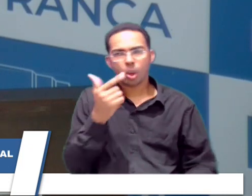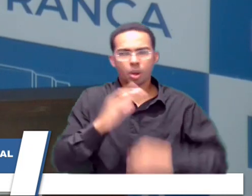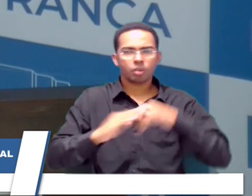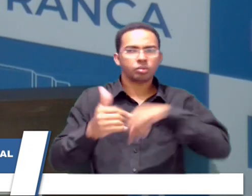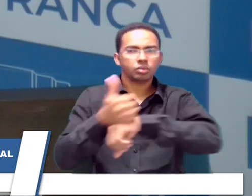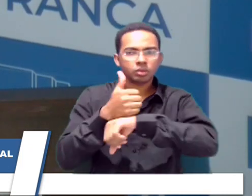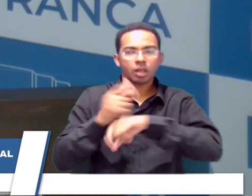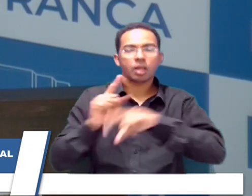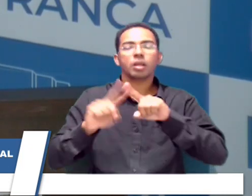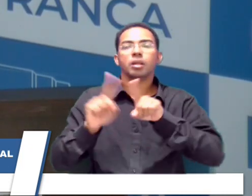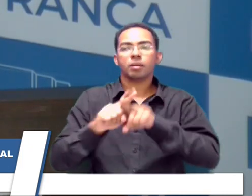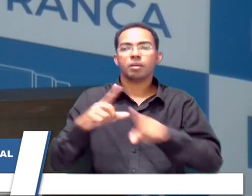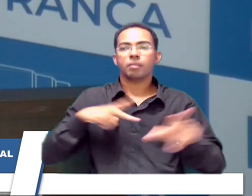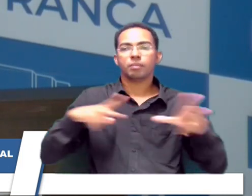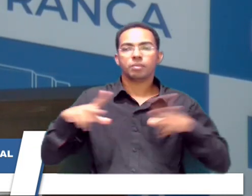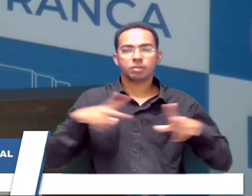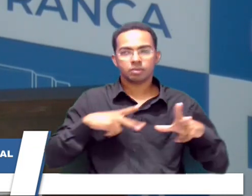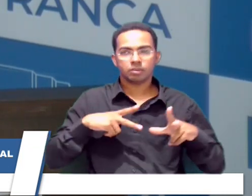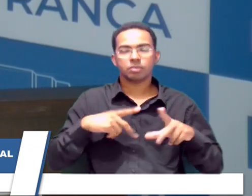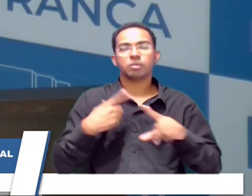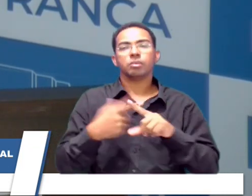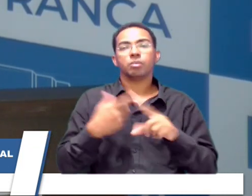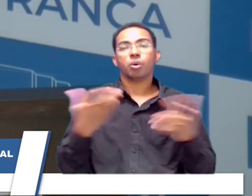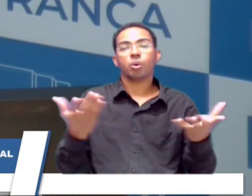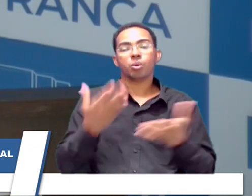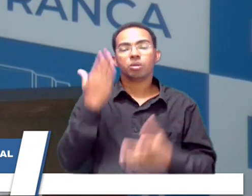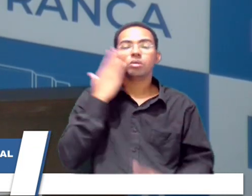como pessoa mesmo. Porque hoje eu sei dos